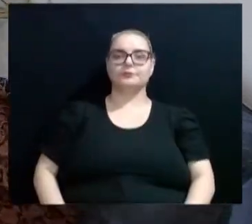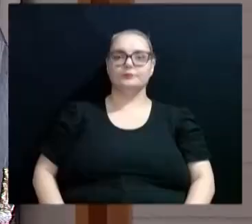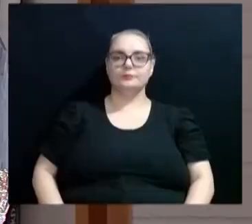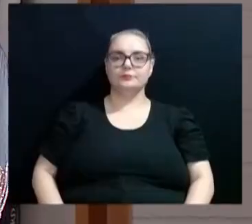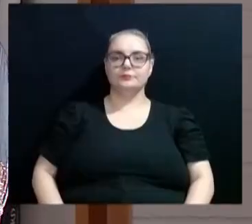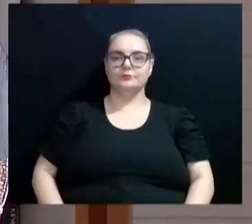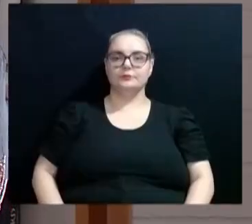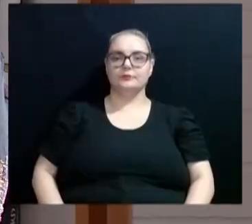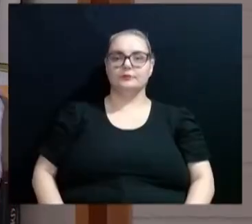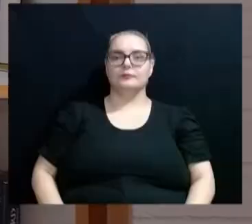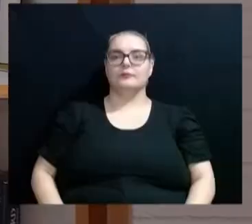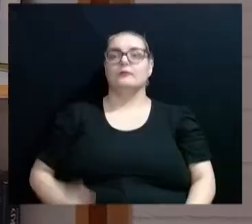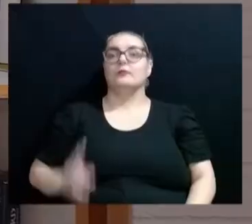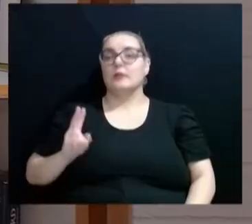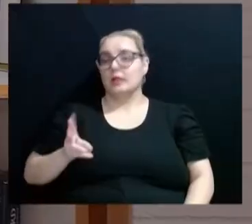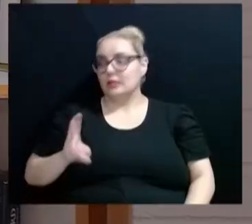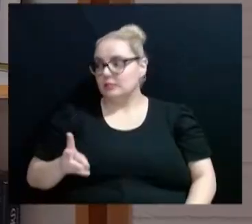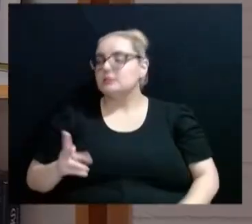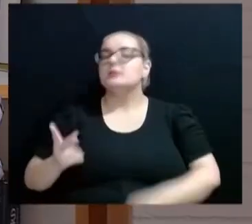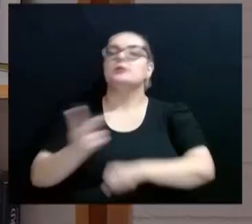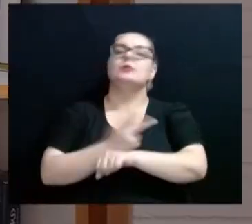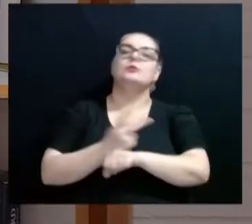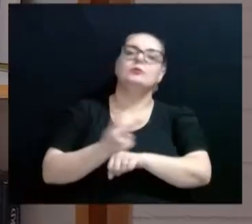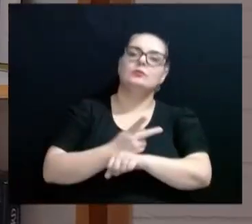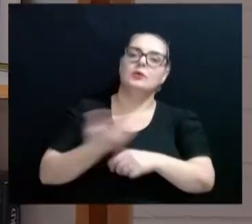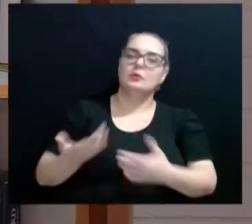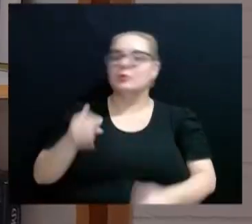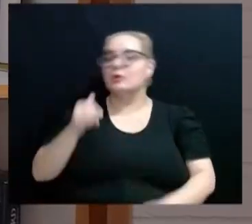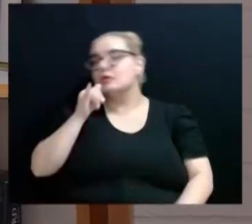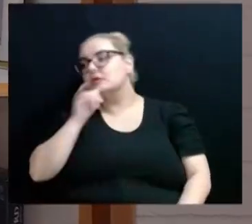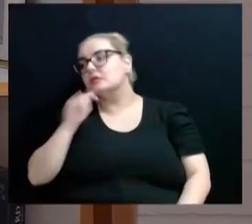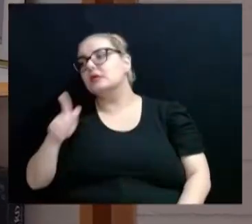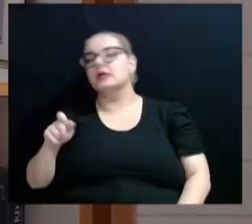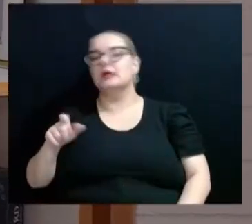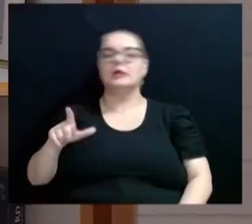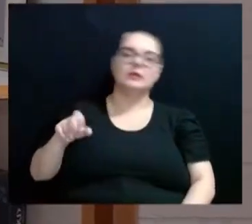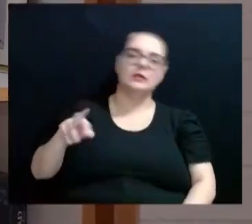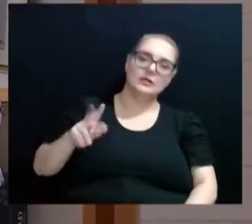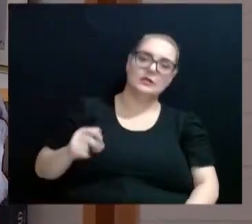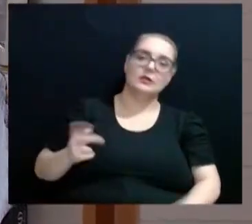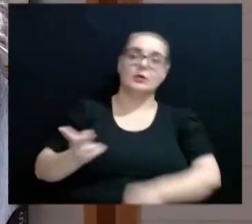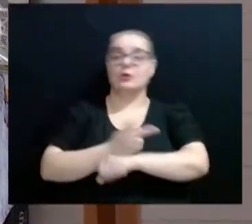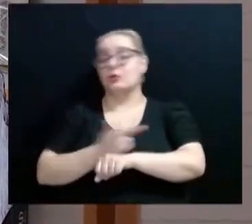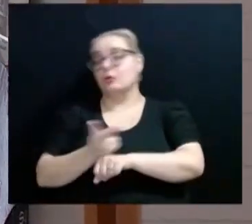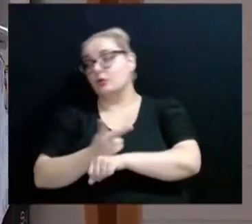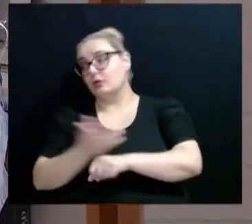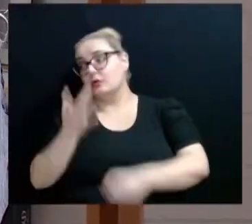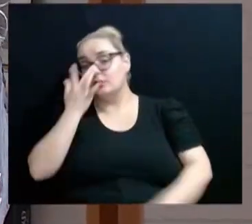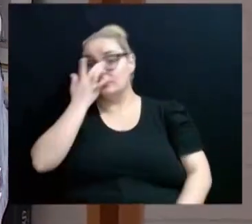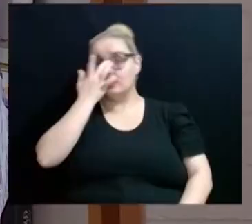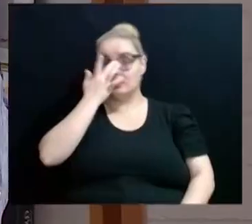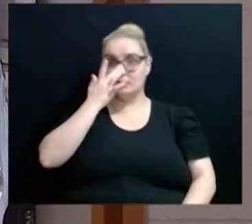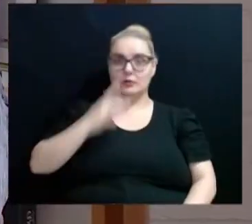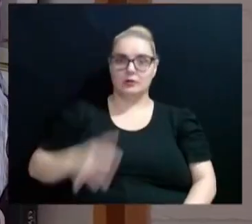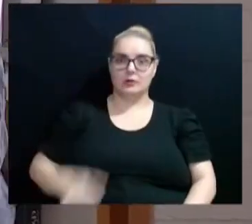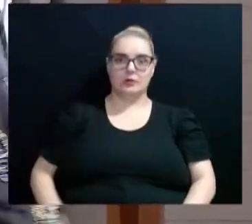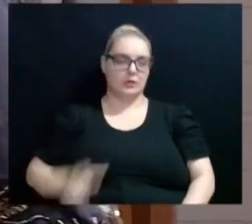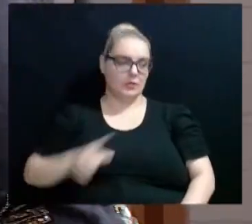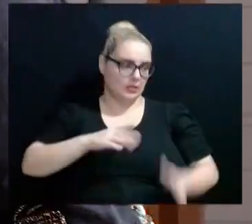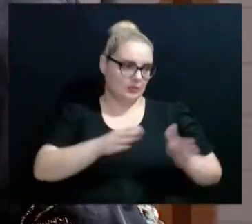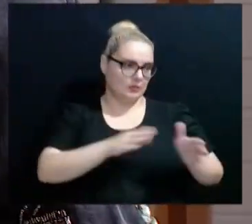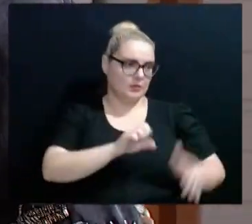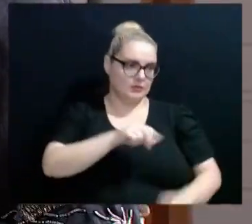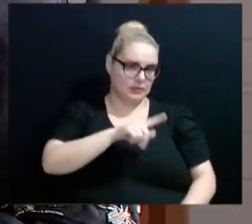de estar sempre à procura de, por exemplo, galeria, ou à procura de pessoas.